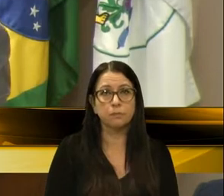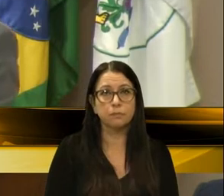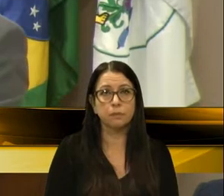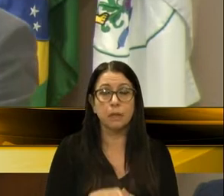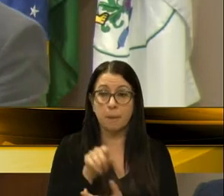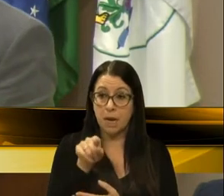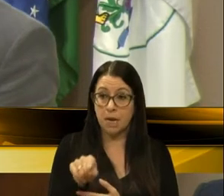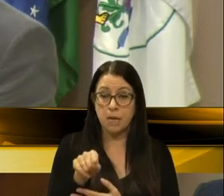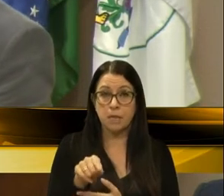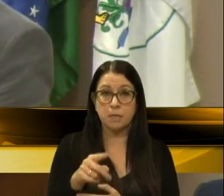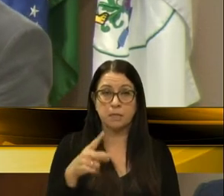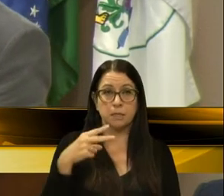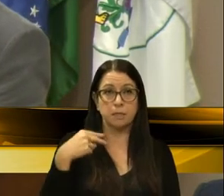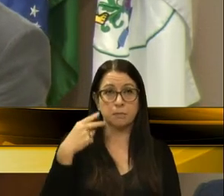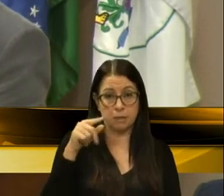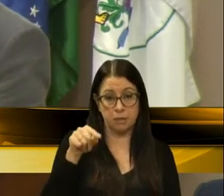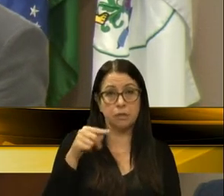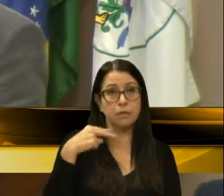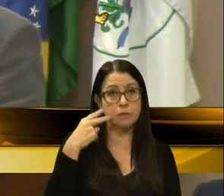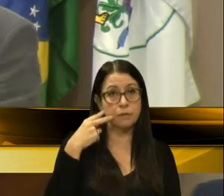para este vereador,